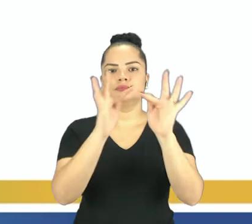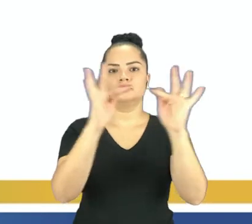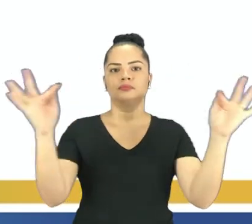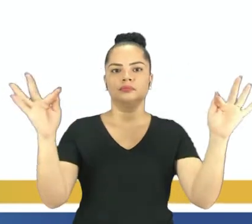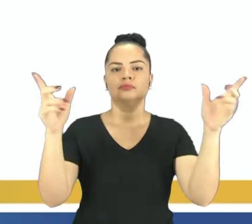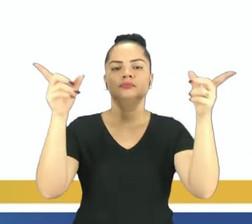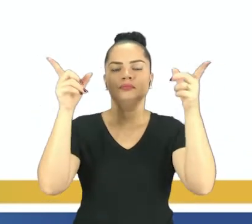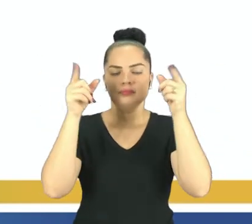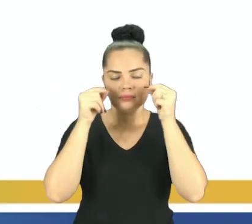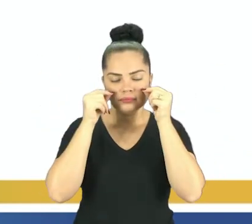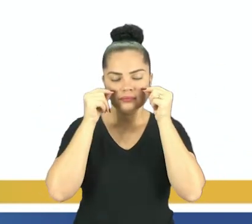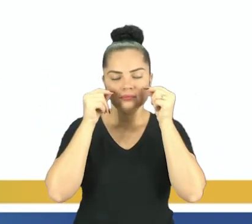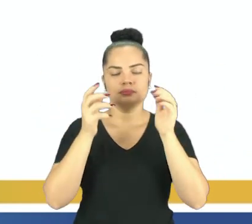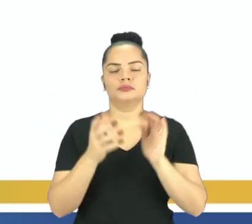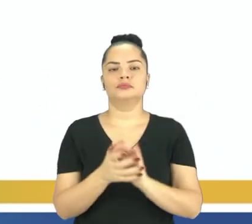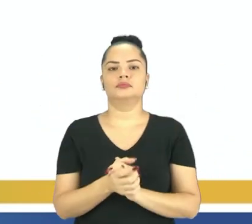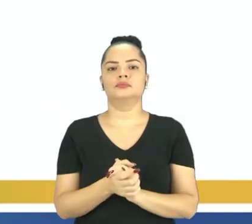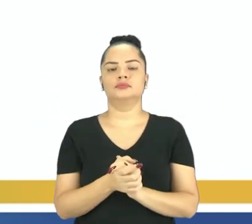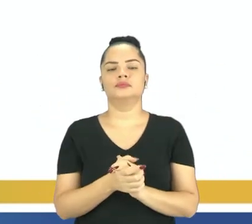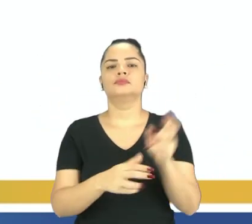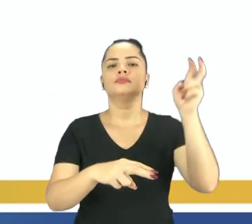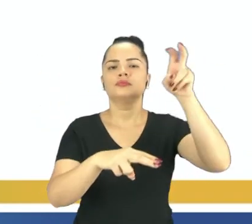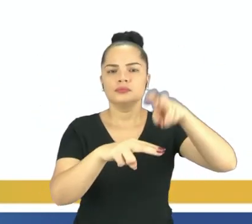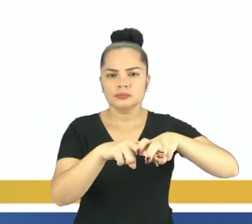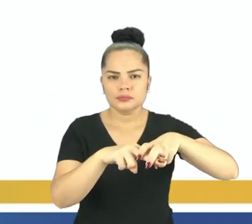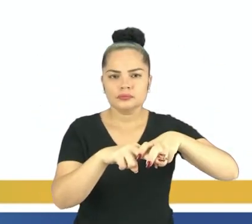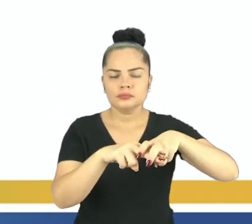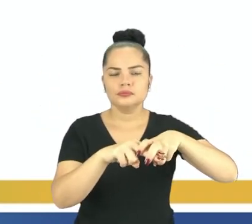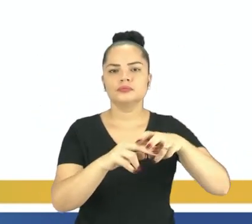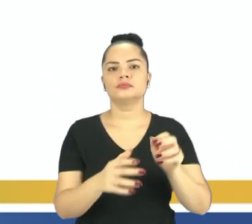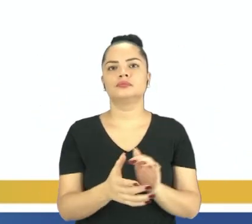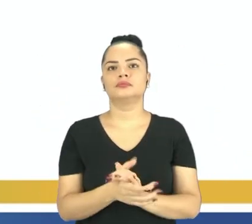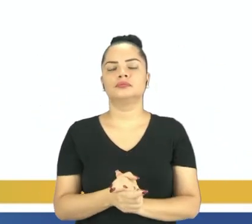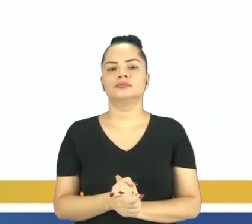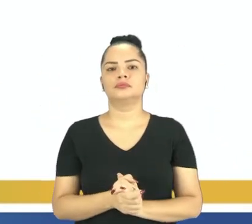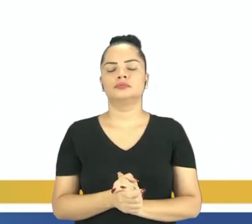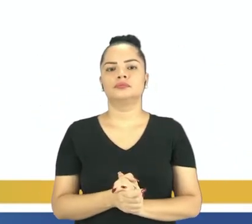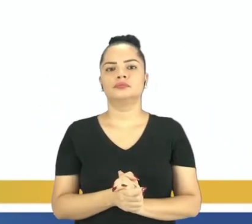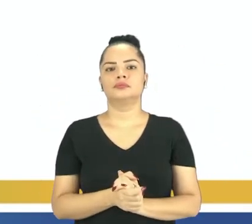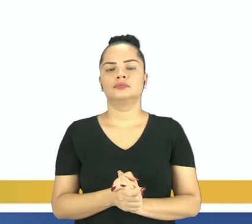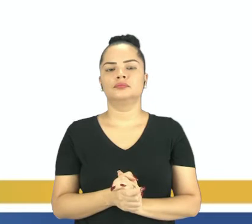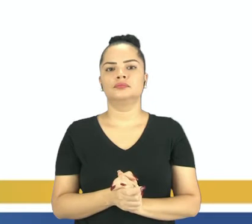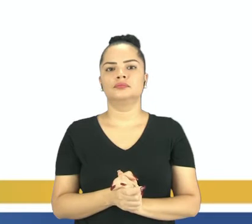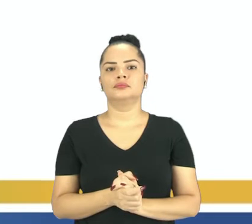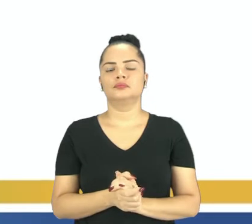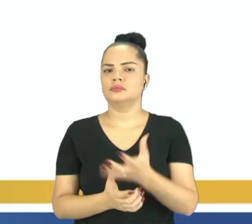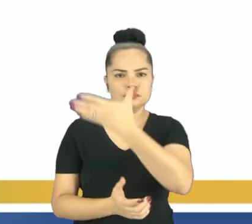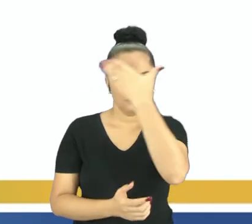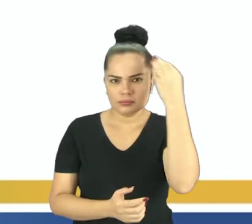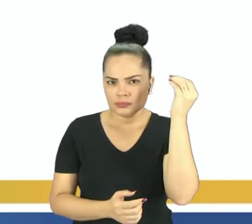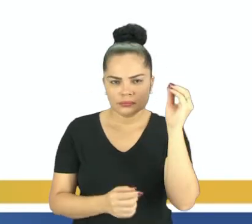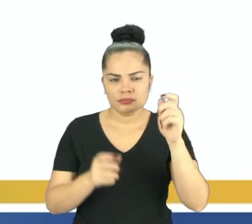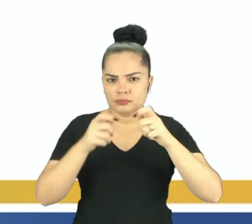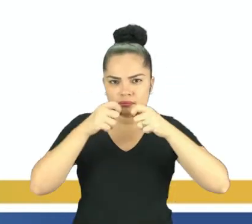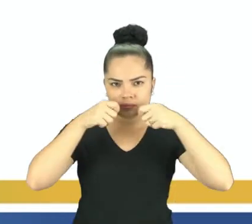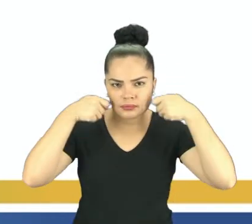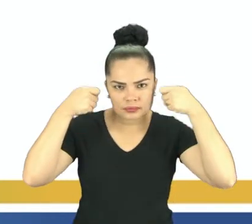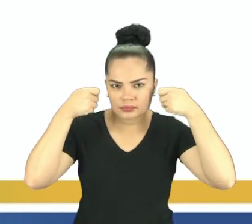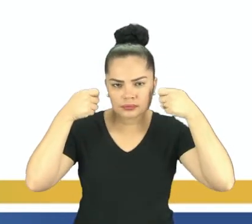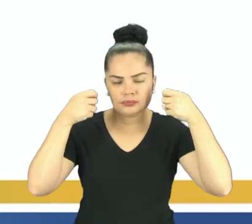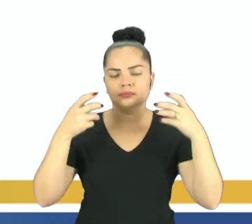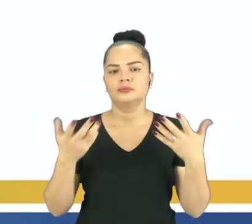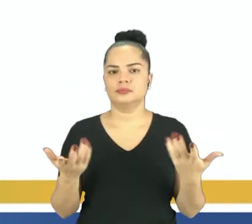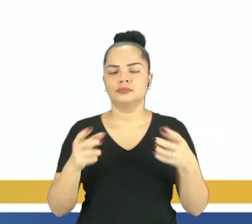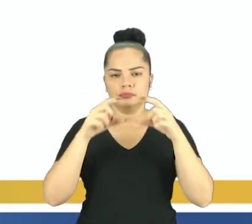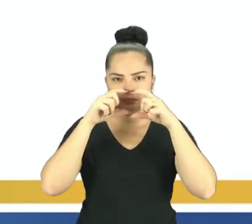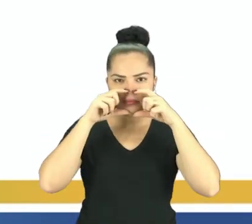Feche os olhos. Sit down, sente-se. Don't forget your mask, não esqueça a sua máscara. A propósito,